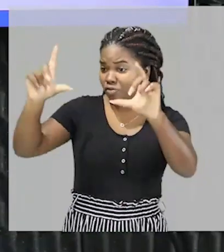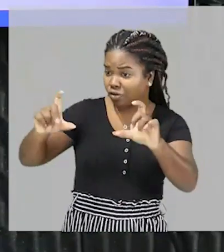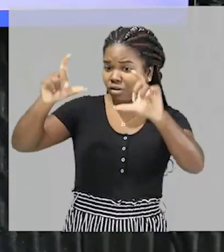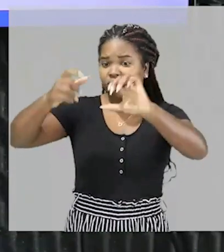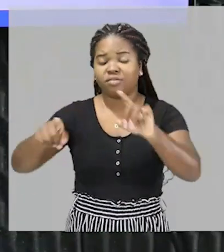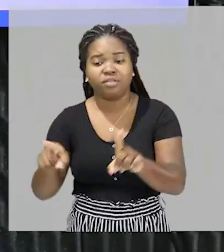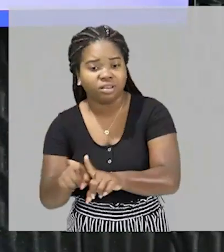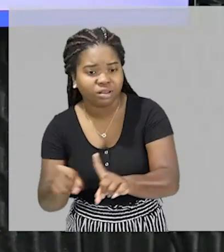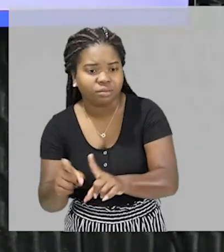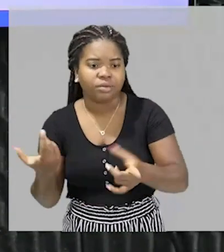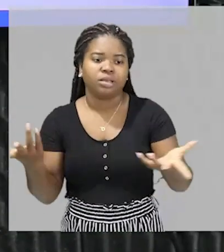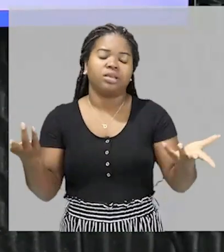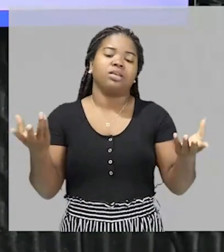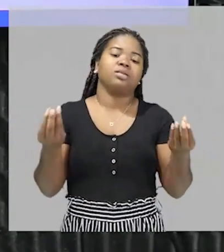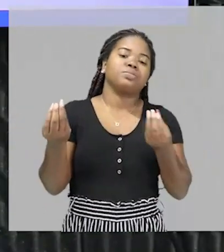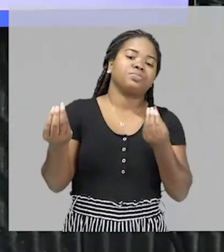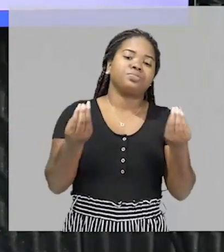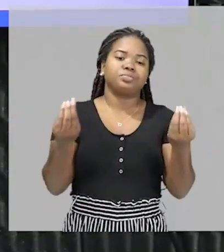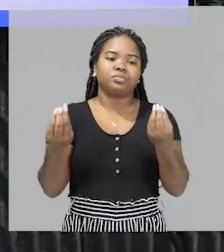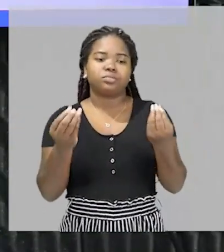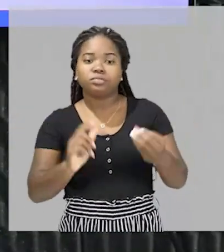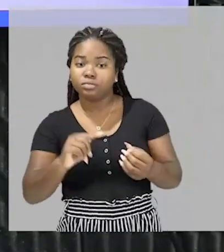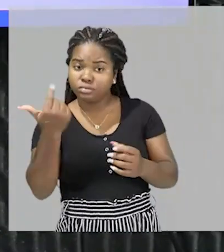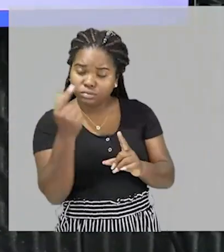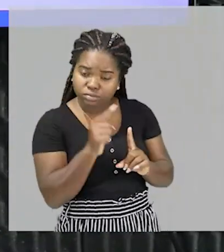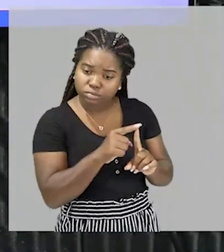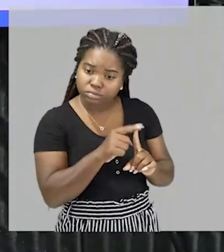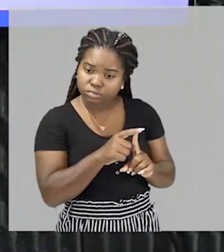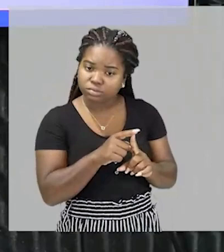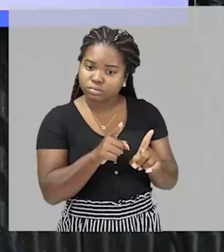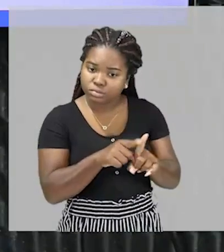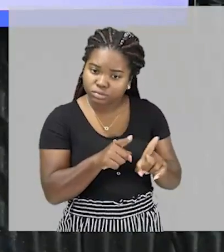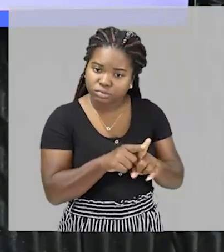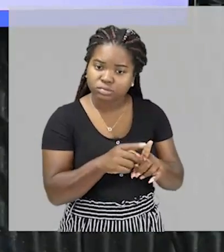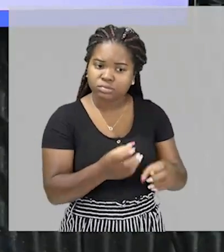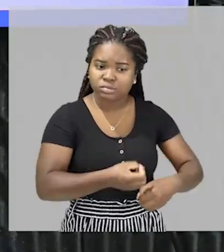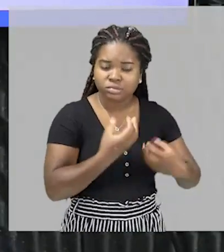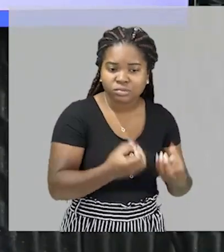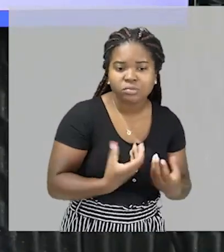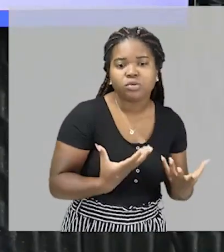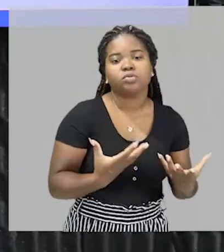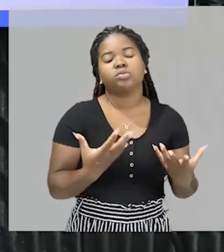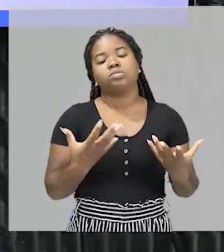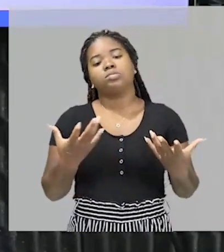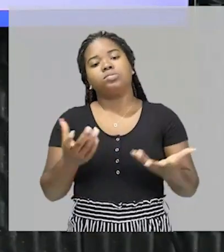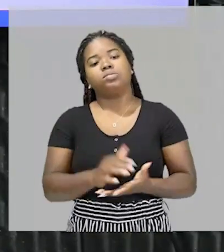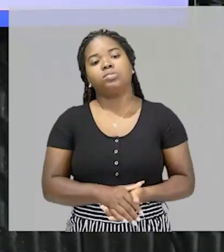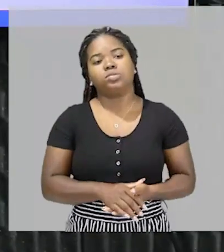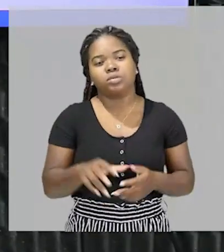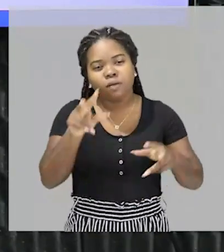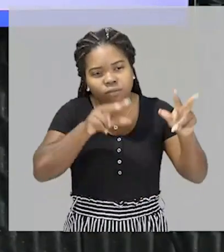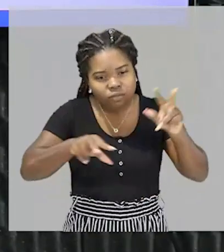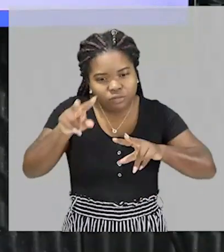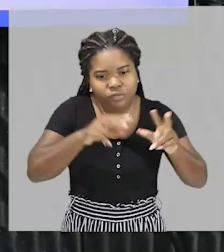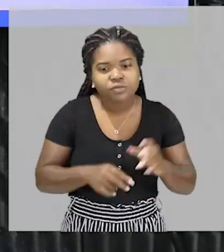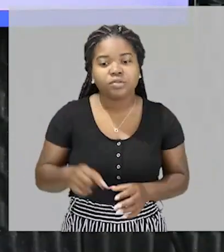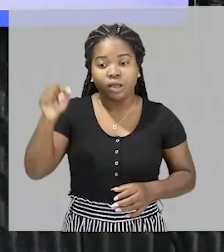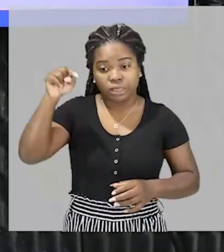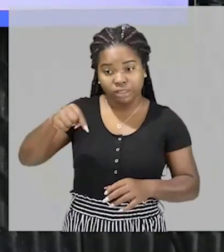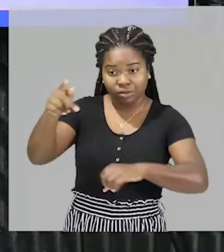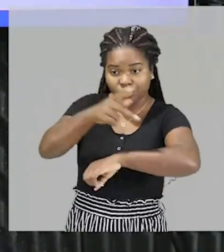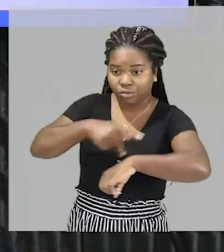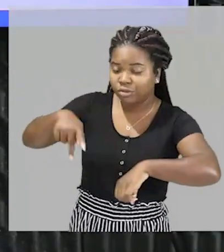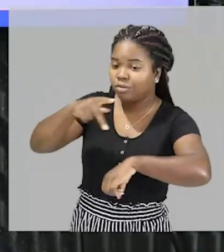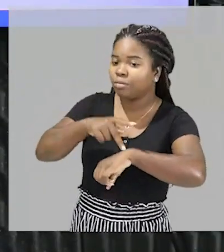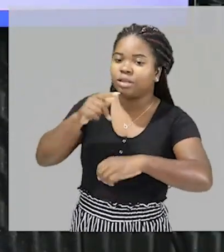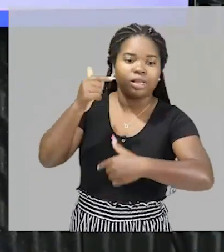dessa expressão, seja outra forma, né, produção audiovisual, ser artista nesse país é você lutar literalmente